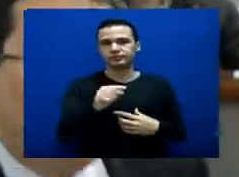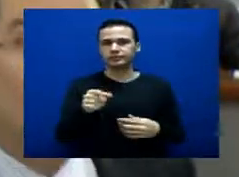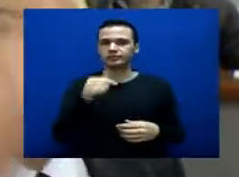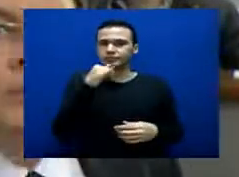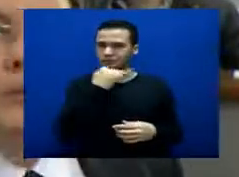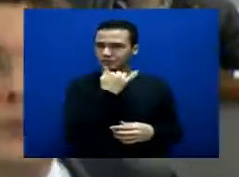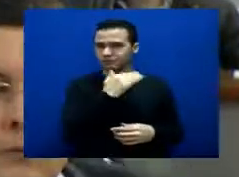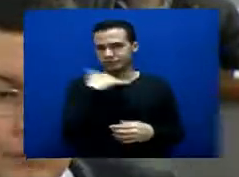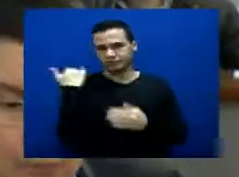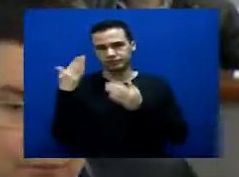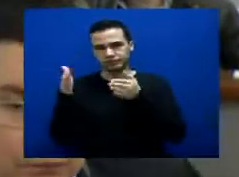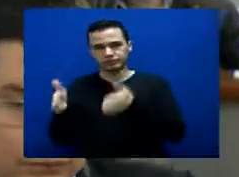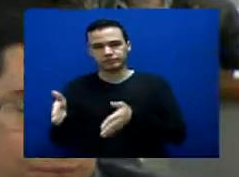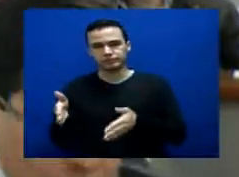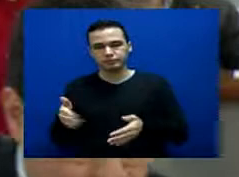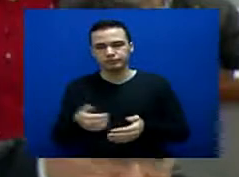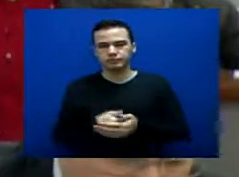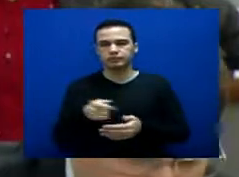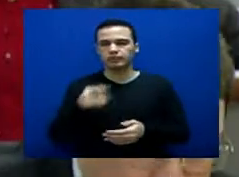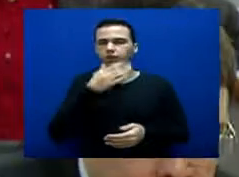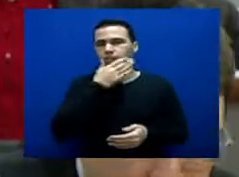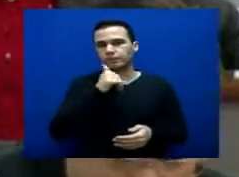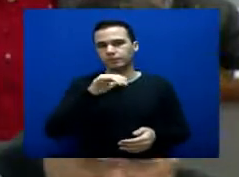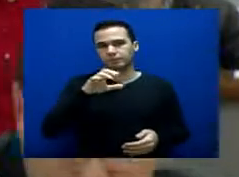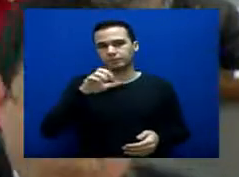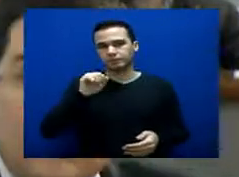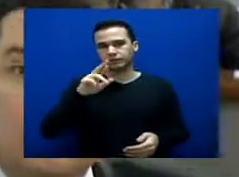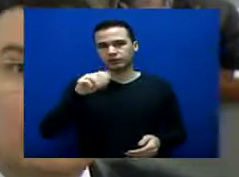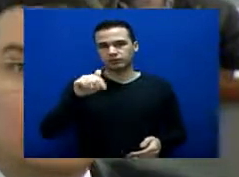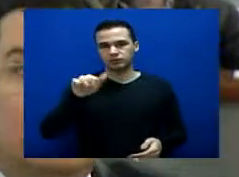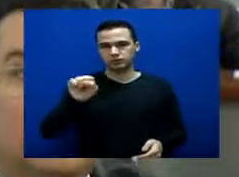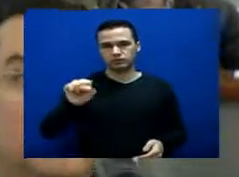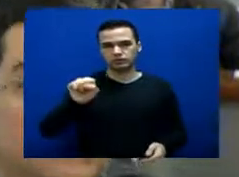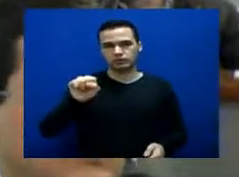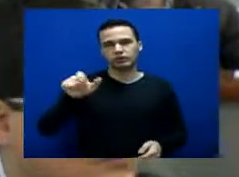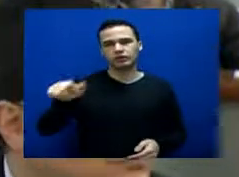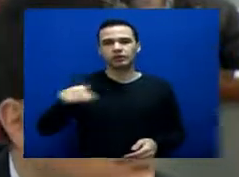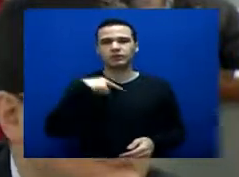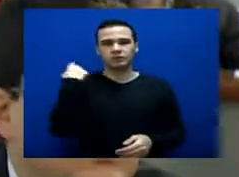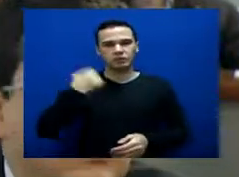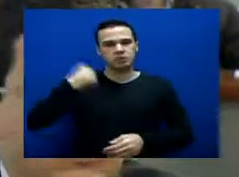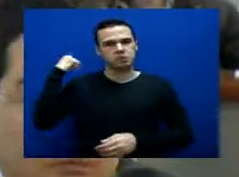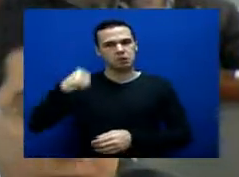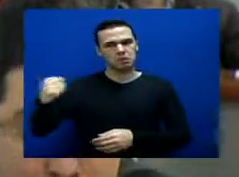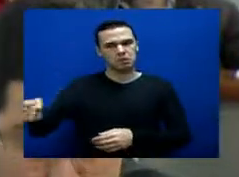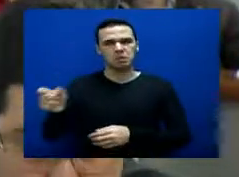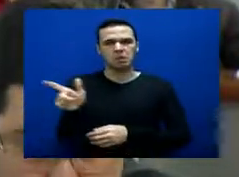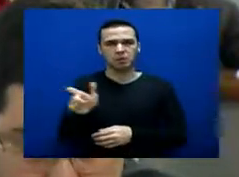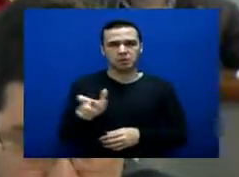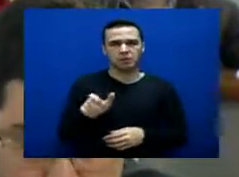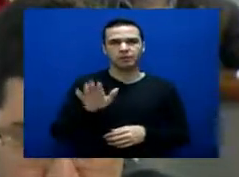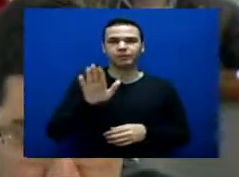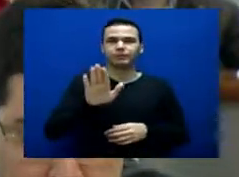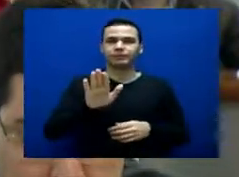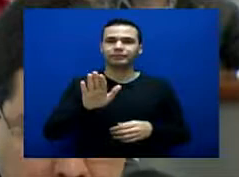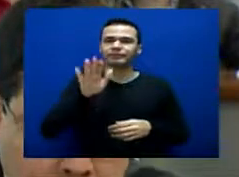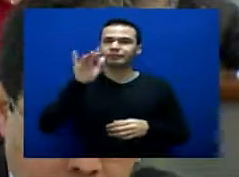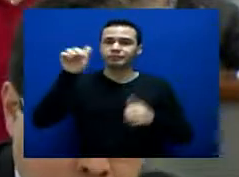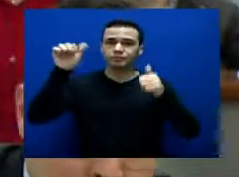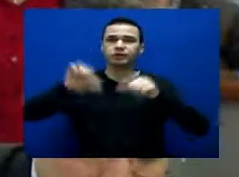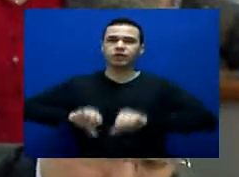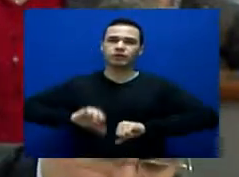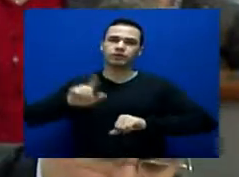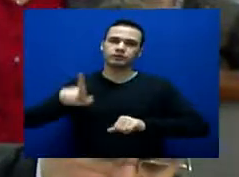o meu voto de profundo pesar pela morte do Carlos. Foi assassinado brutalmente, mas infelizmente, senhor presidente, é